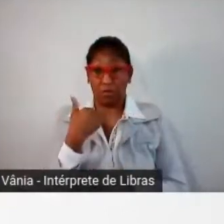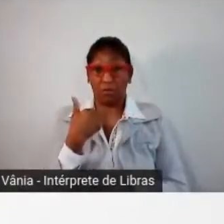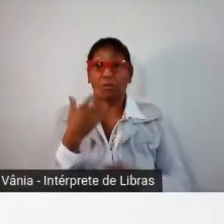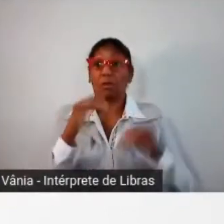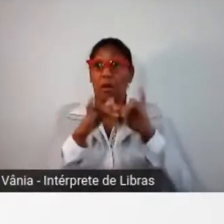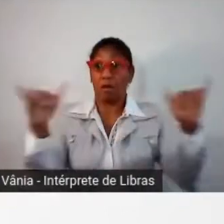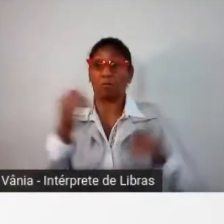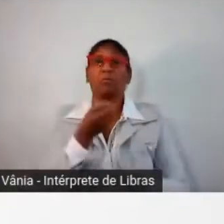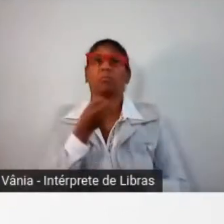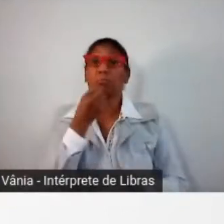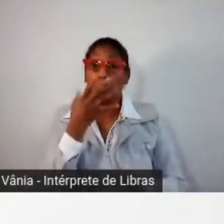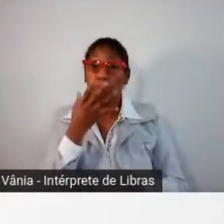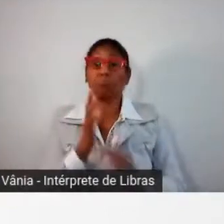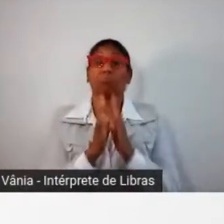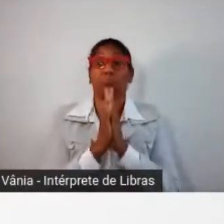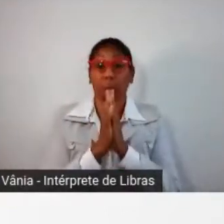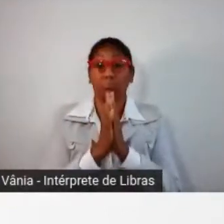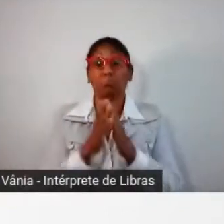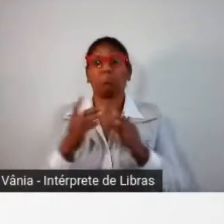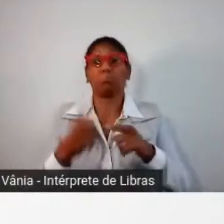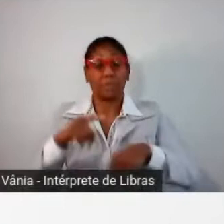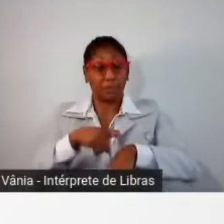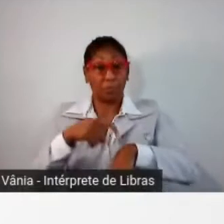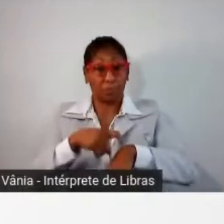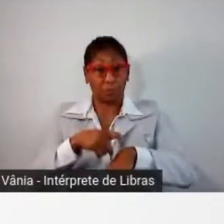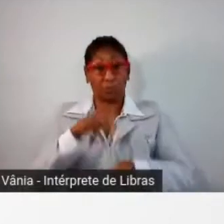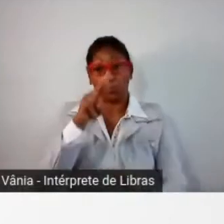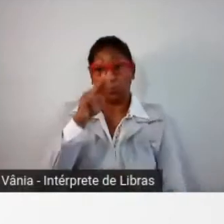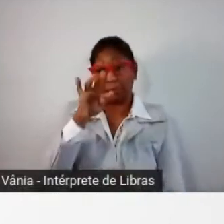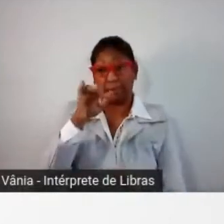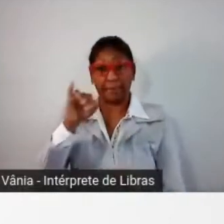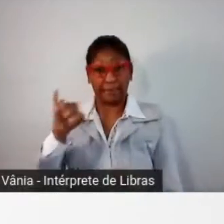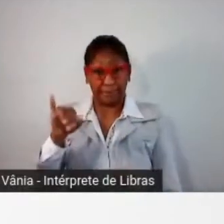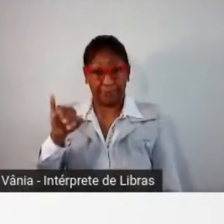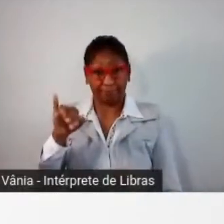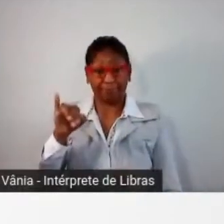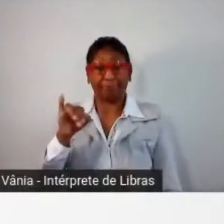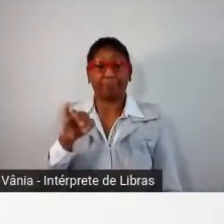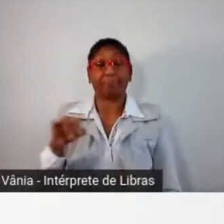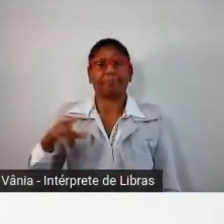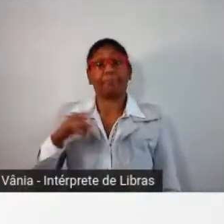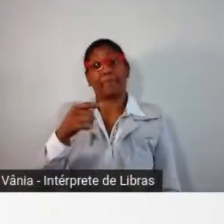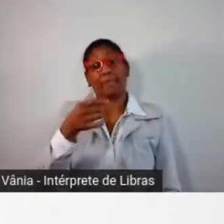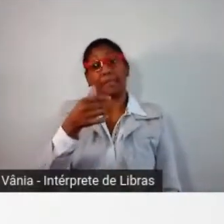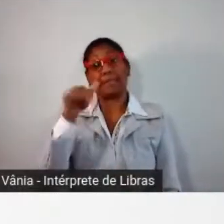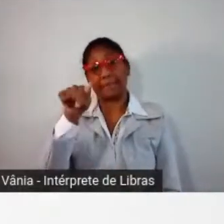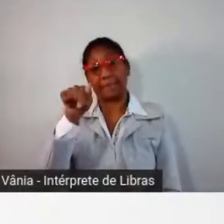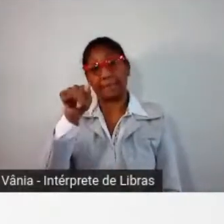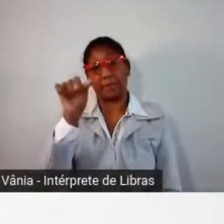bom indicador. Nesse momento, a taxa de ocupação das nossas UTIs está em